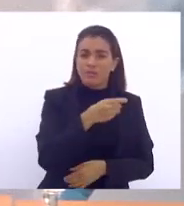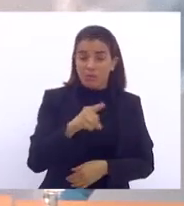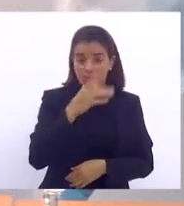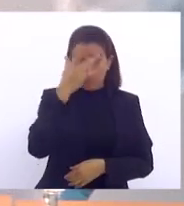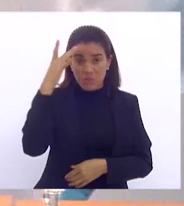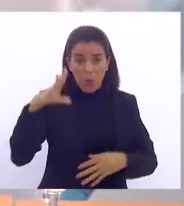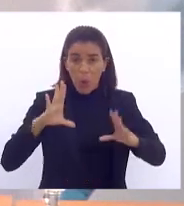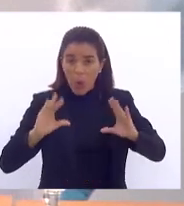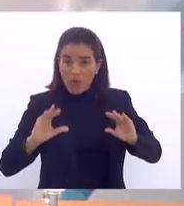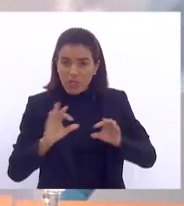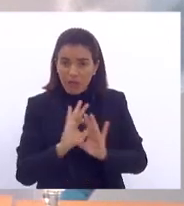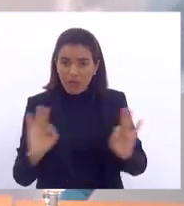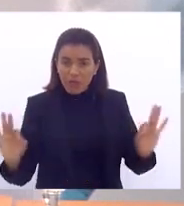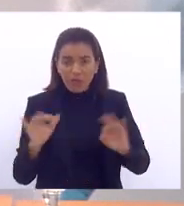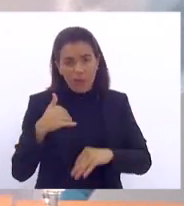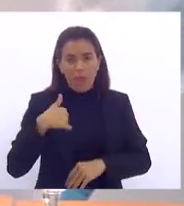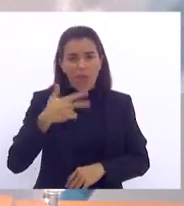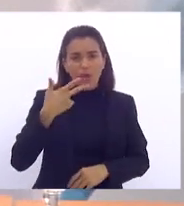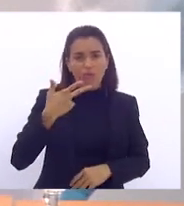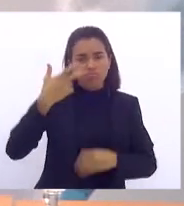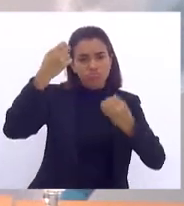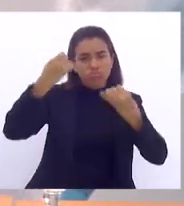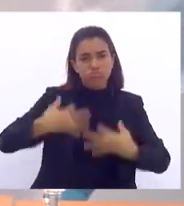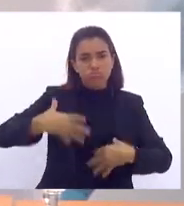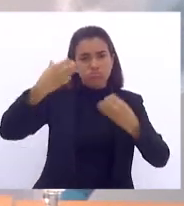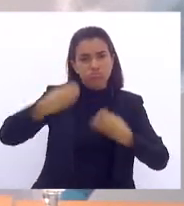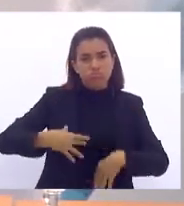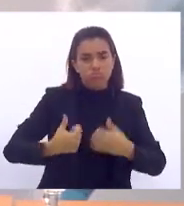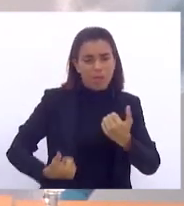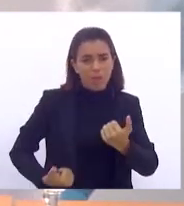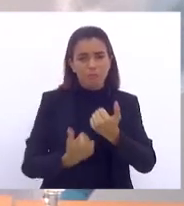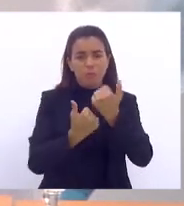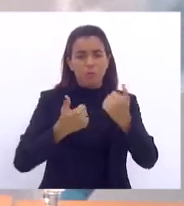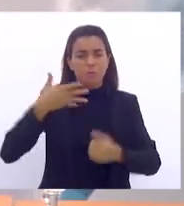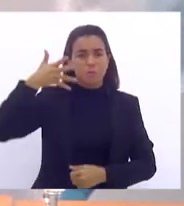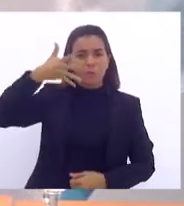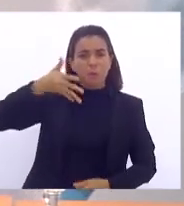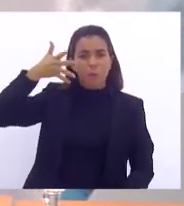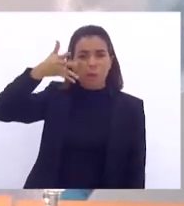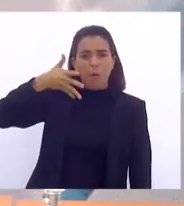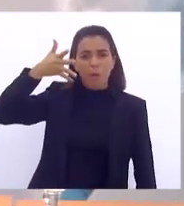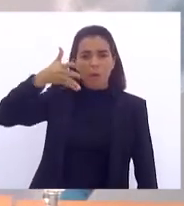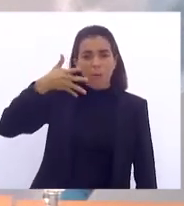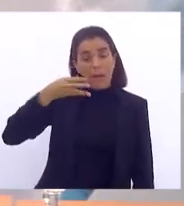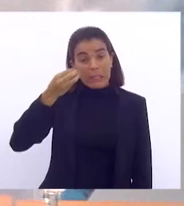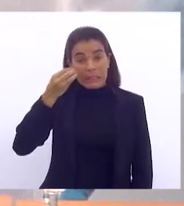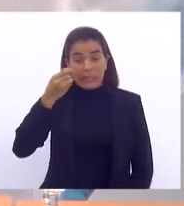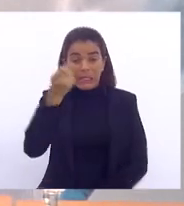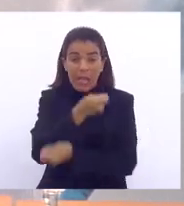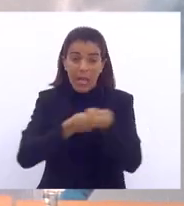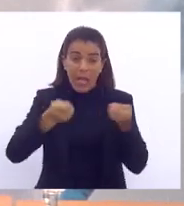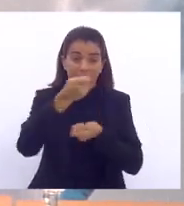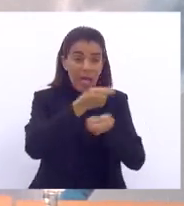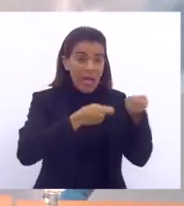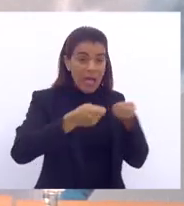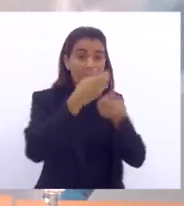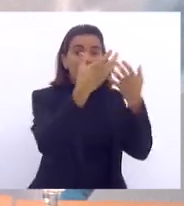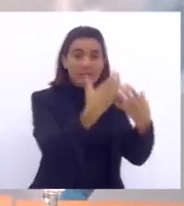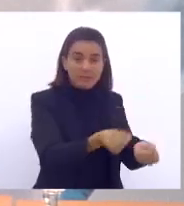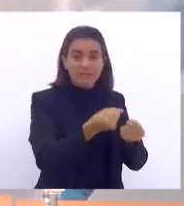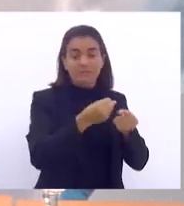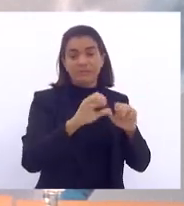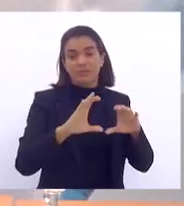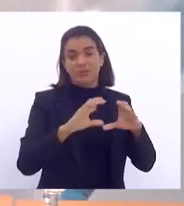confortável ninguém melhor do que eu para poder fazer a sustentação oral aqui para tentar convencer os demais colegas e assim foi